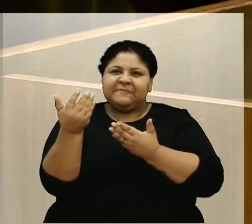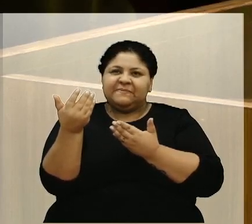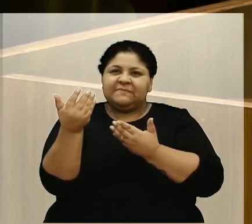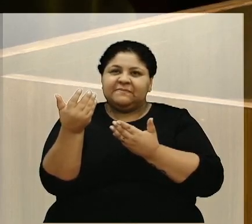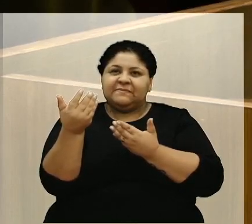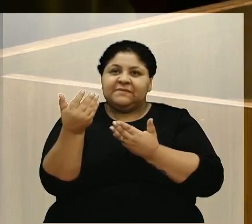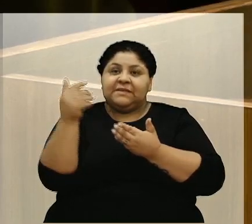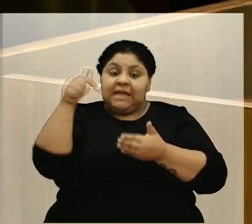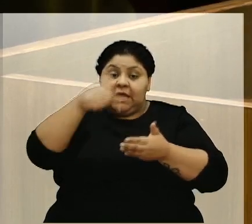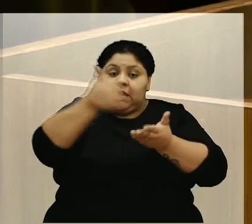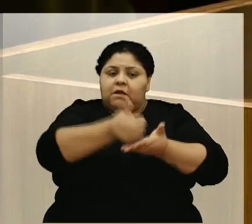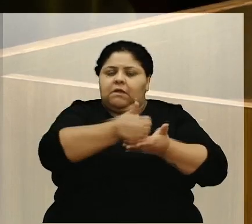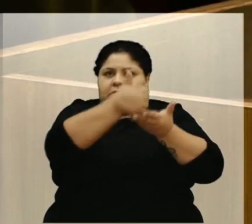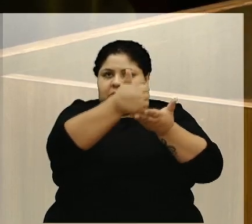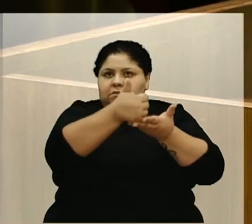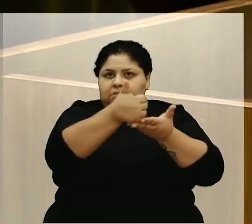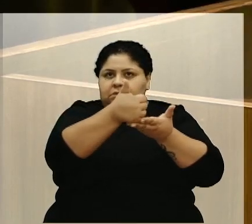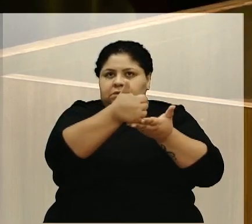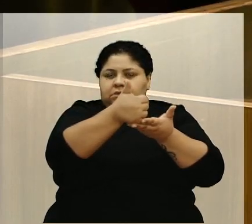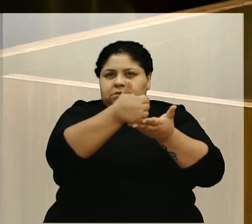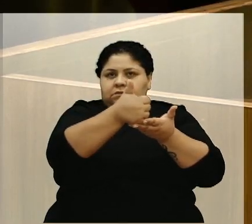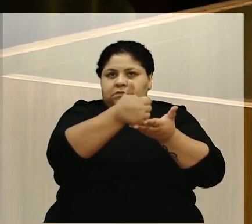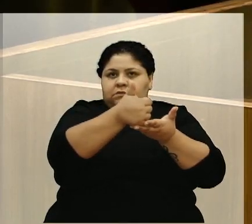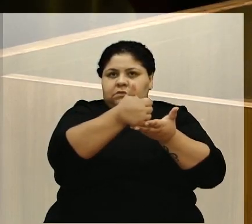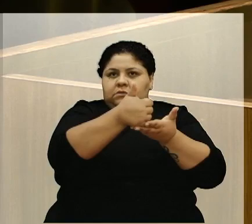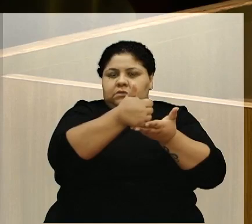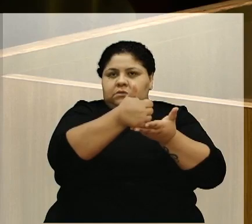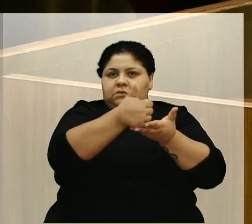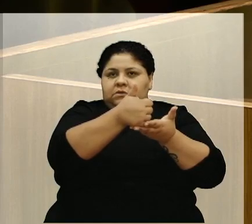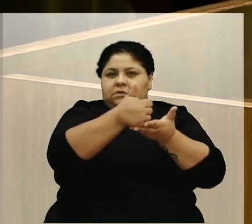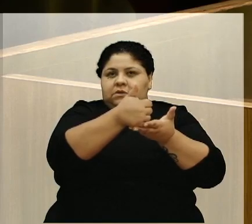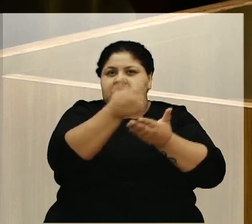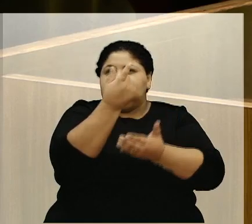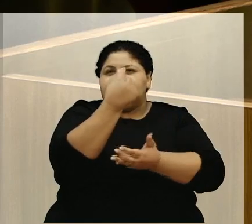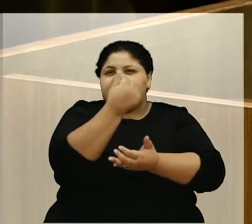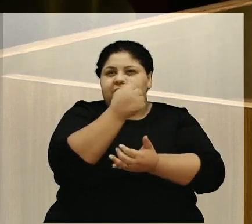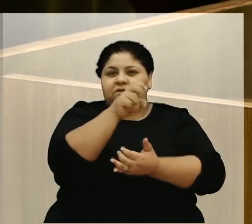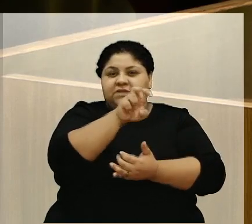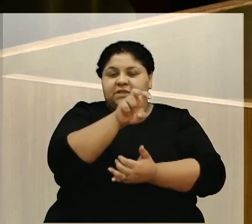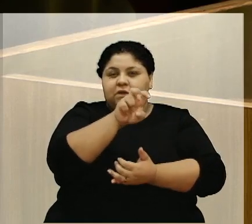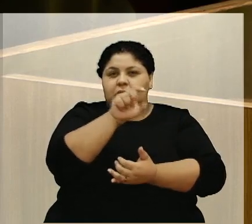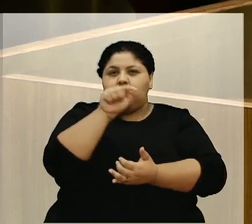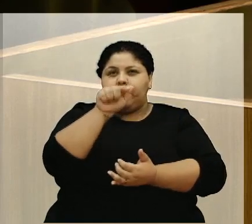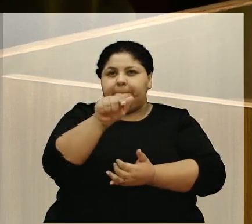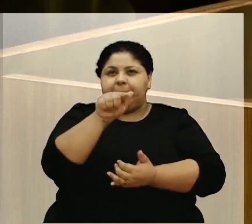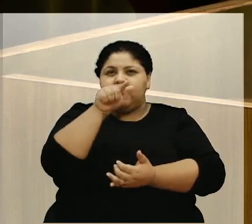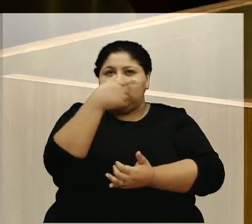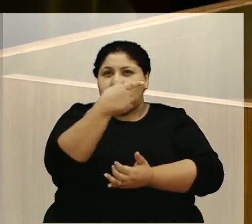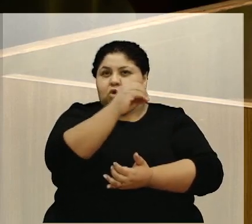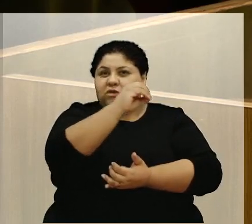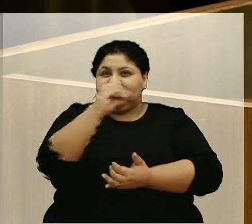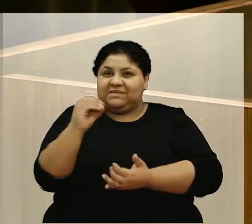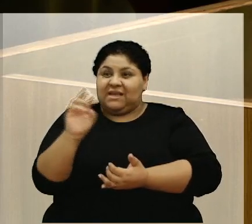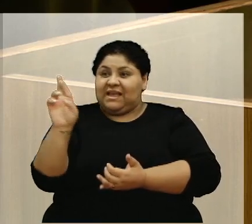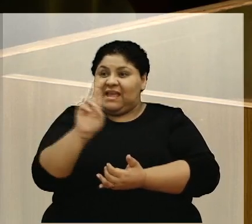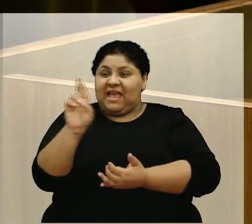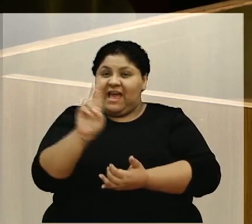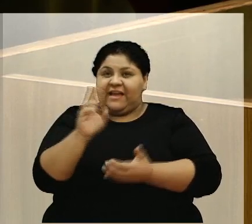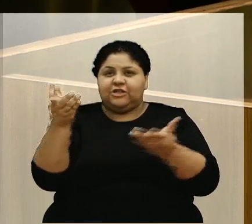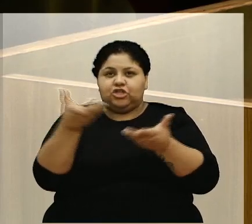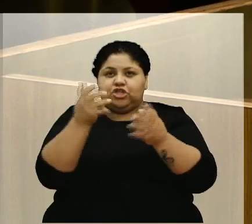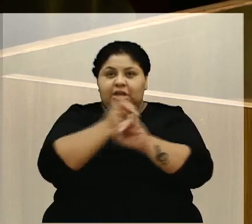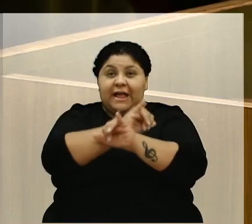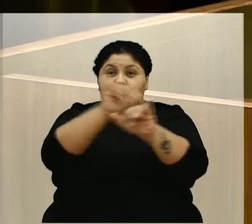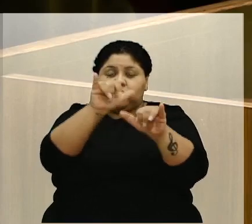Este apoio, essa parcela, né, de R$ 5.100 que o governo federal já anunciou para